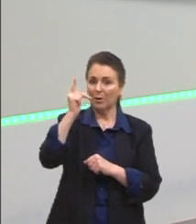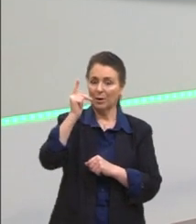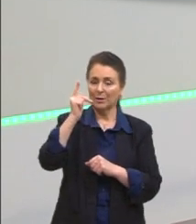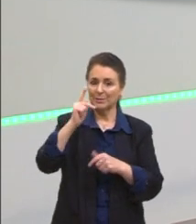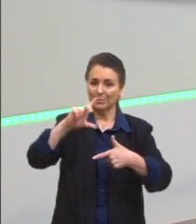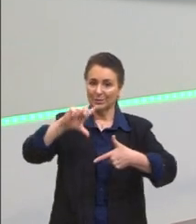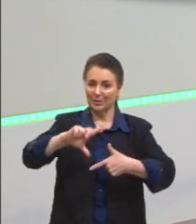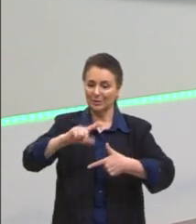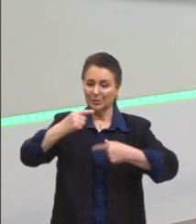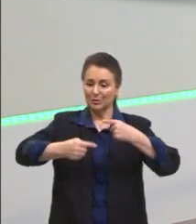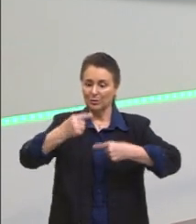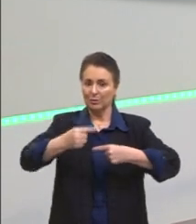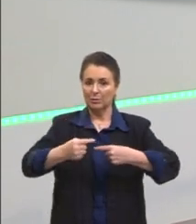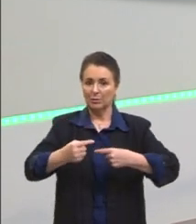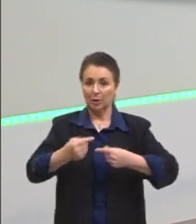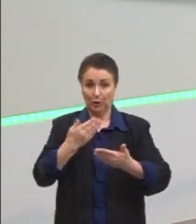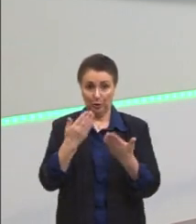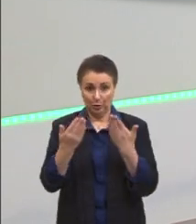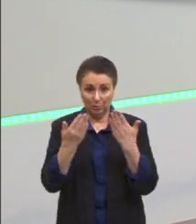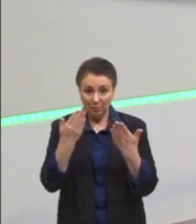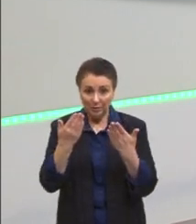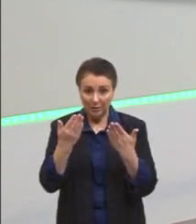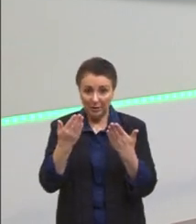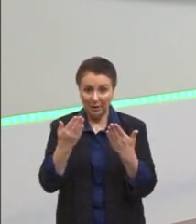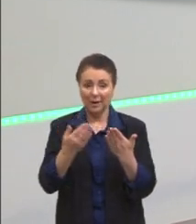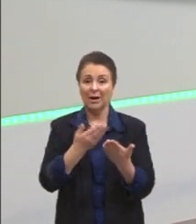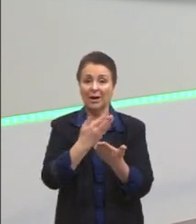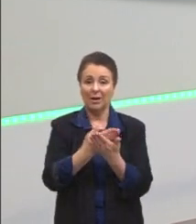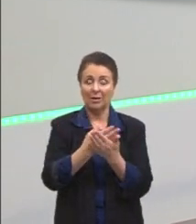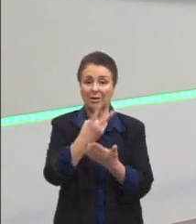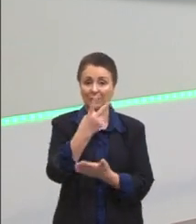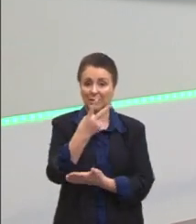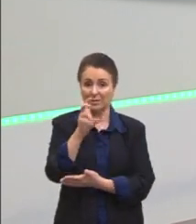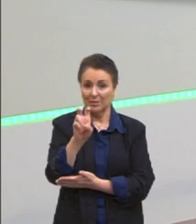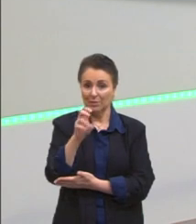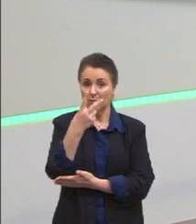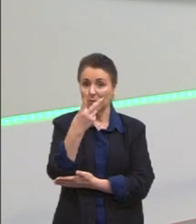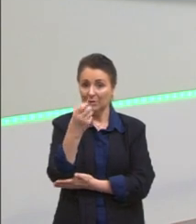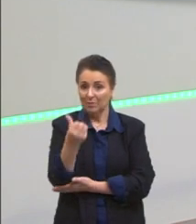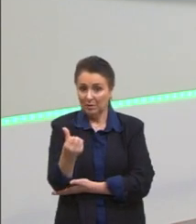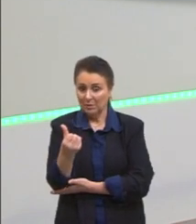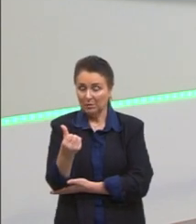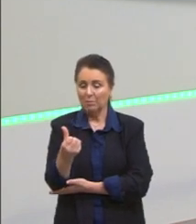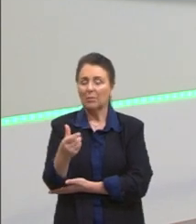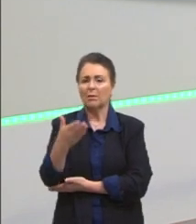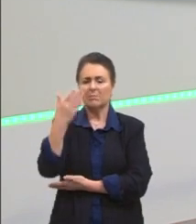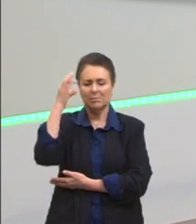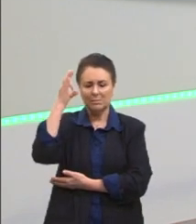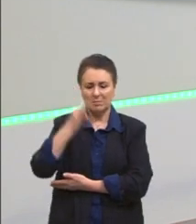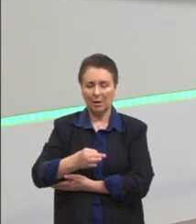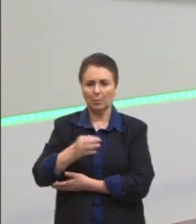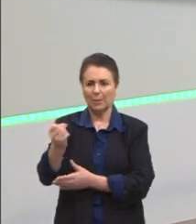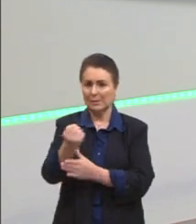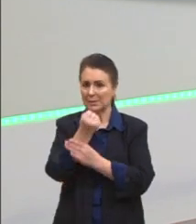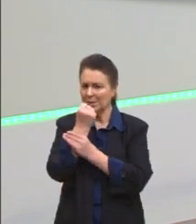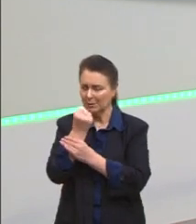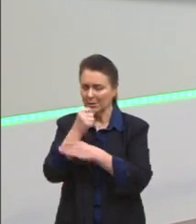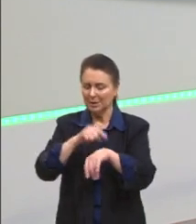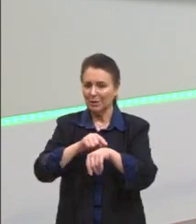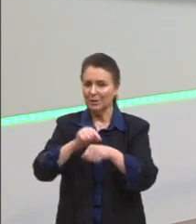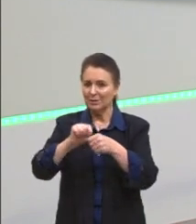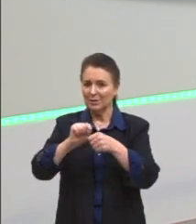ficou com dúvida revisite essas aulas 25 e 26 para você ter certeza de segurança para a prova do Enem